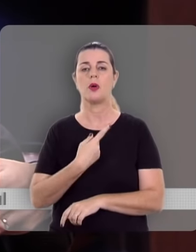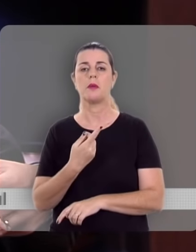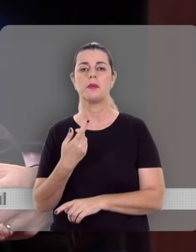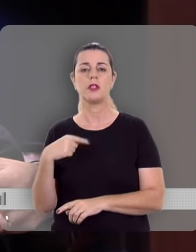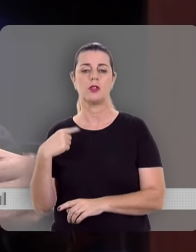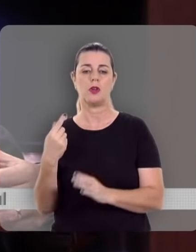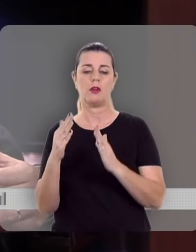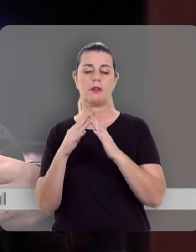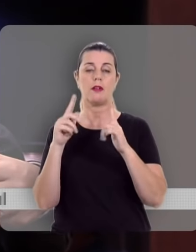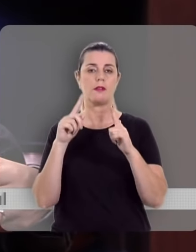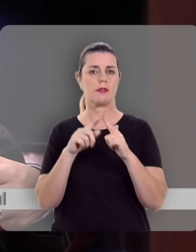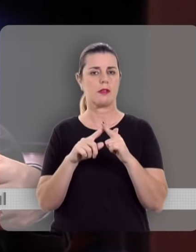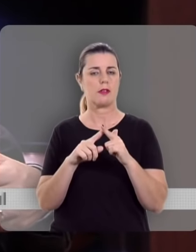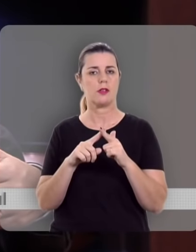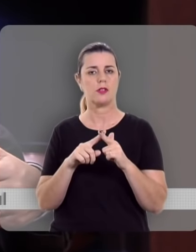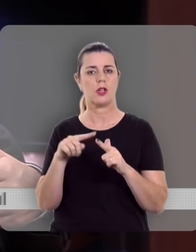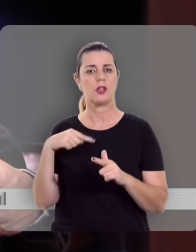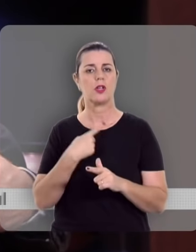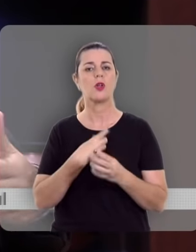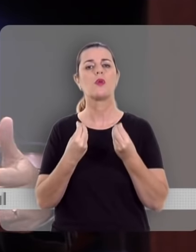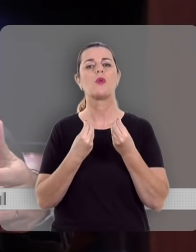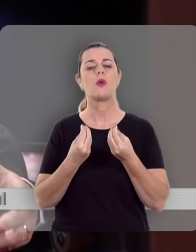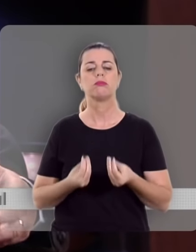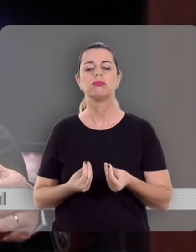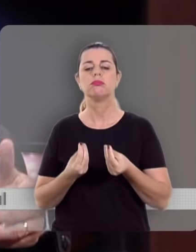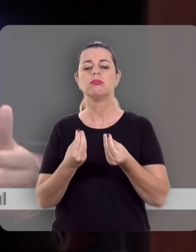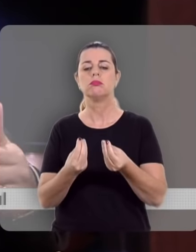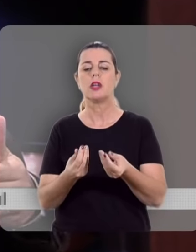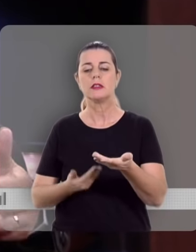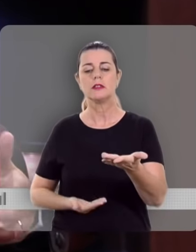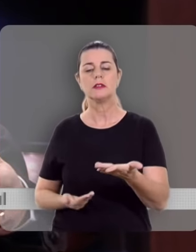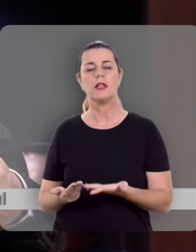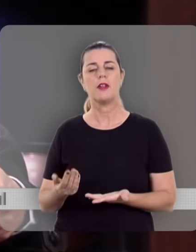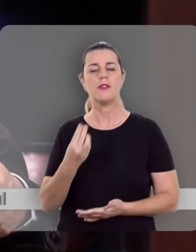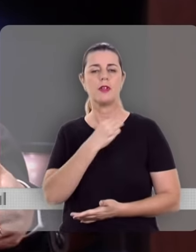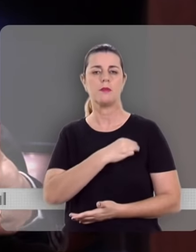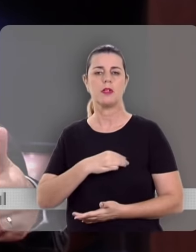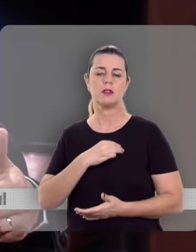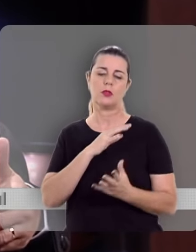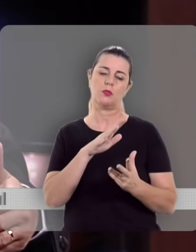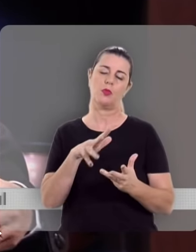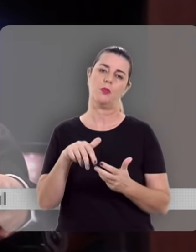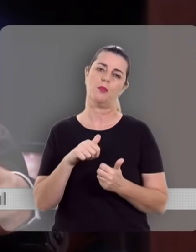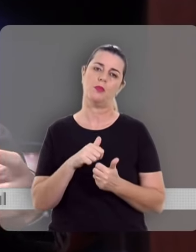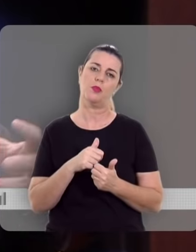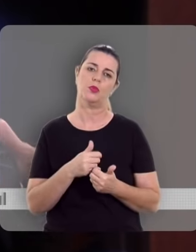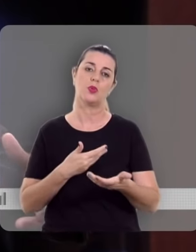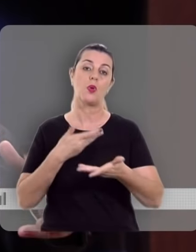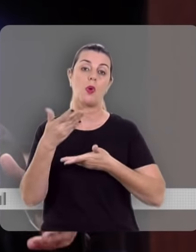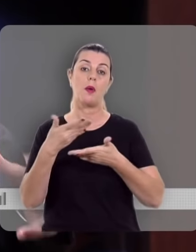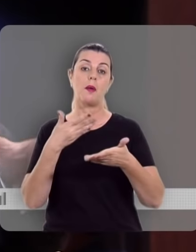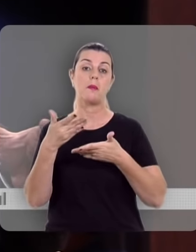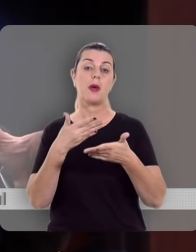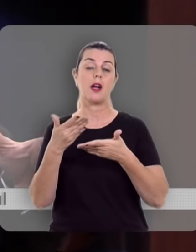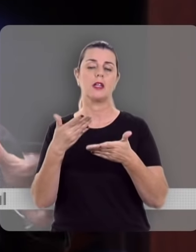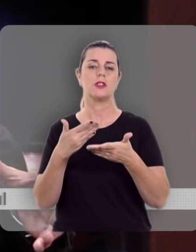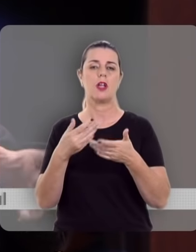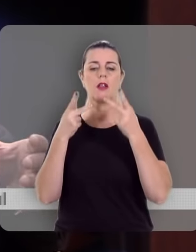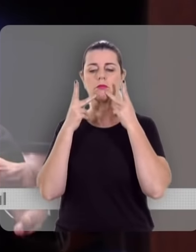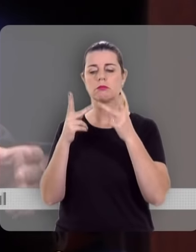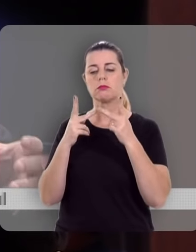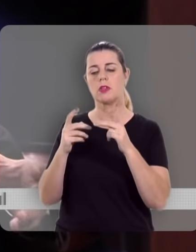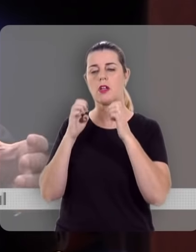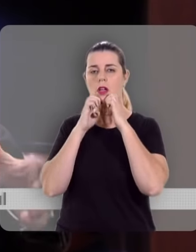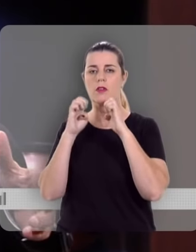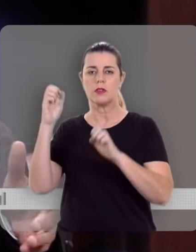da nossa igreja e como nós temos nos disposto a servir em missão no mundo, compartilhando a